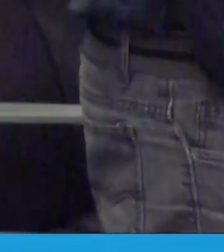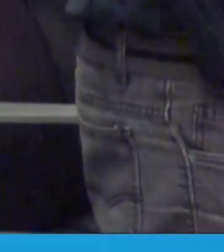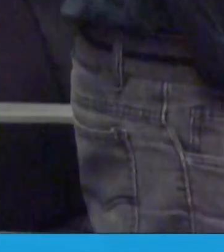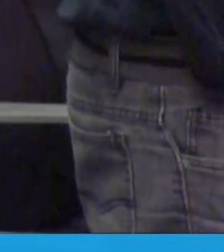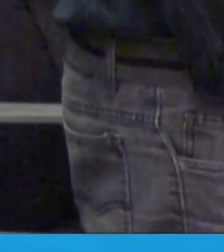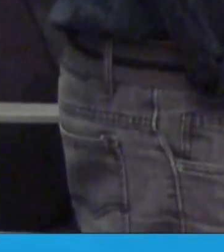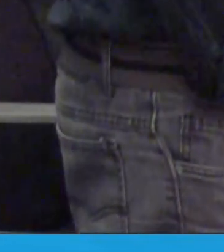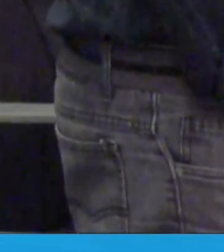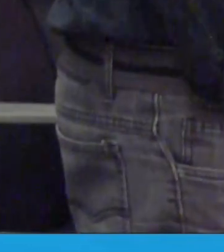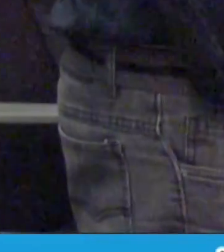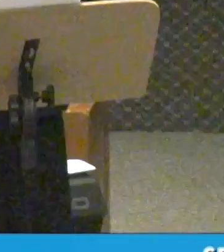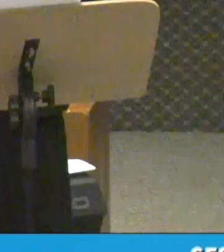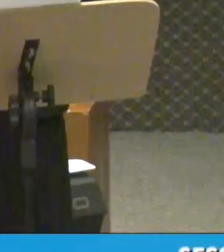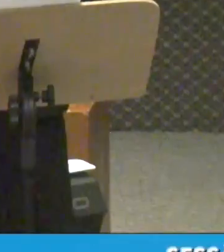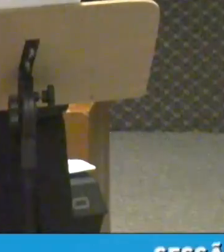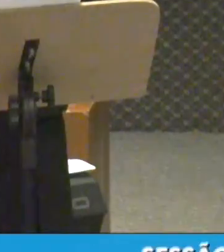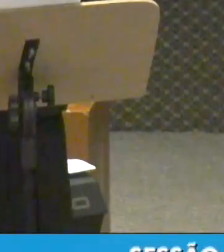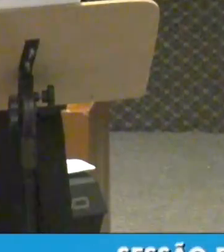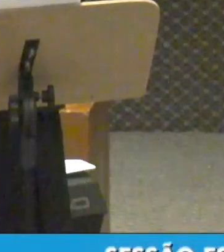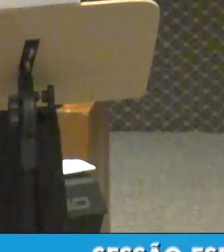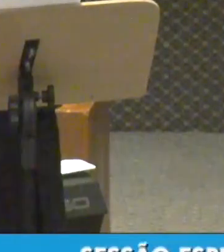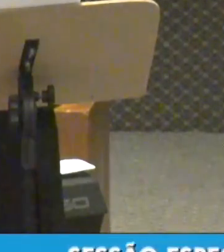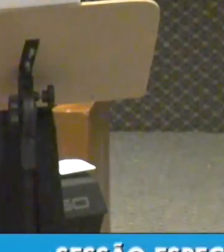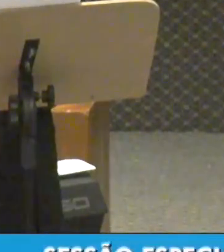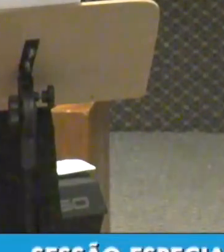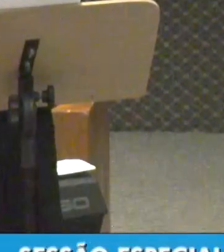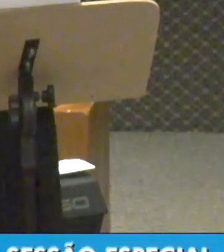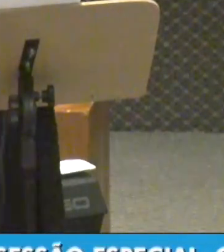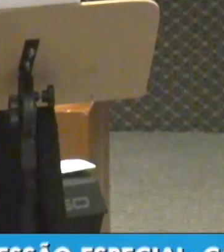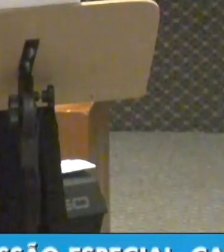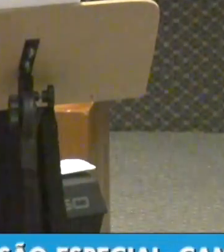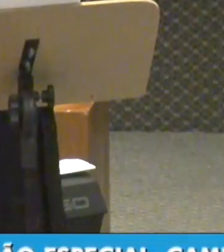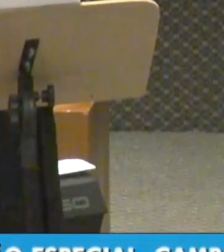Quem fez o mal caiu em si e quer perdão.